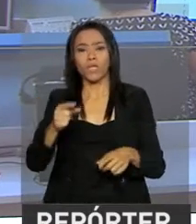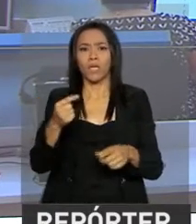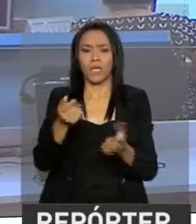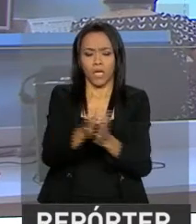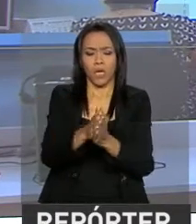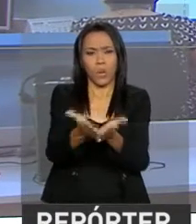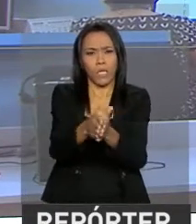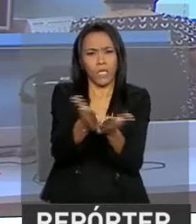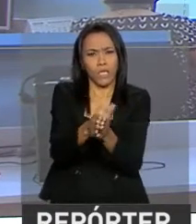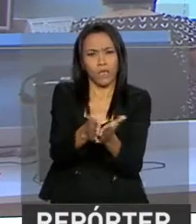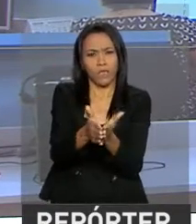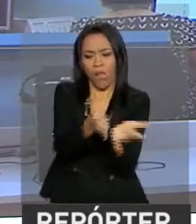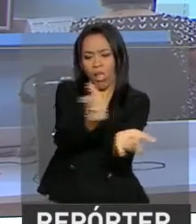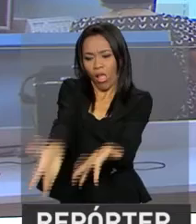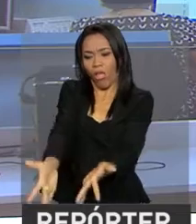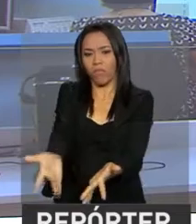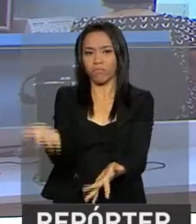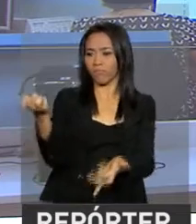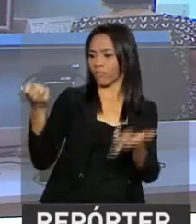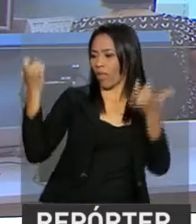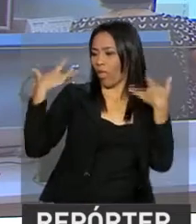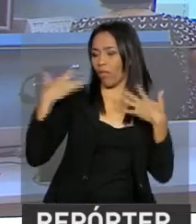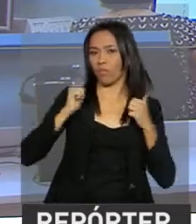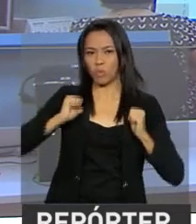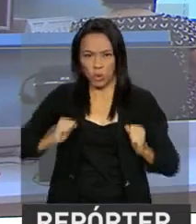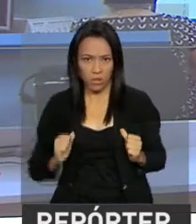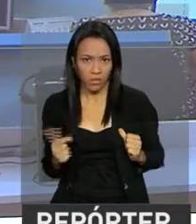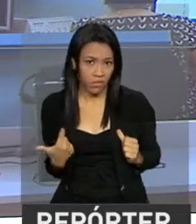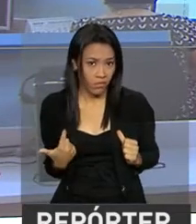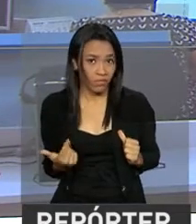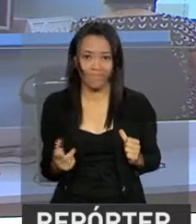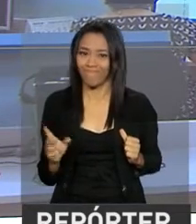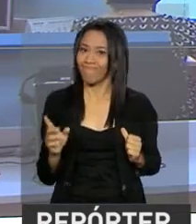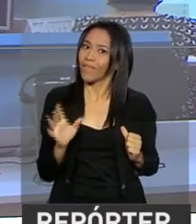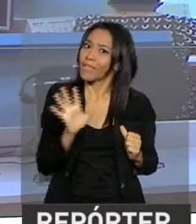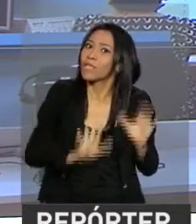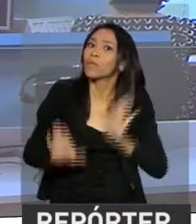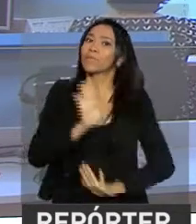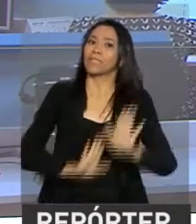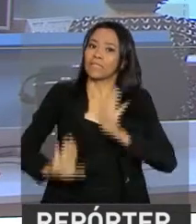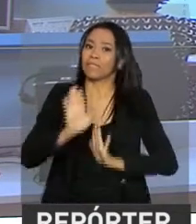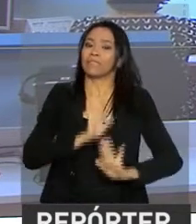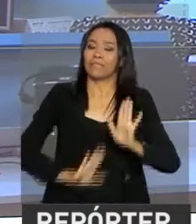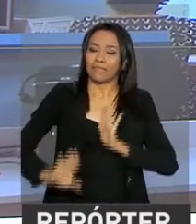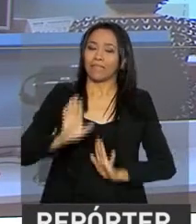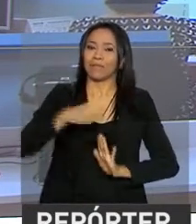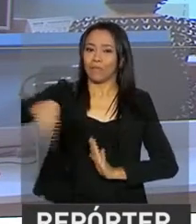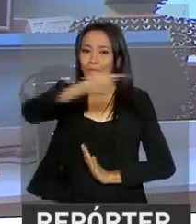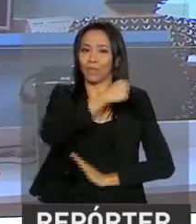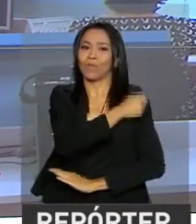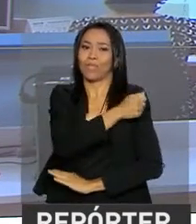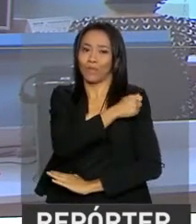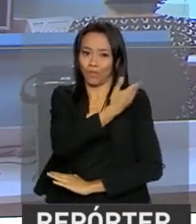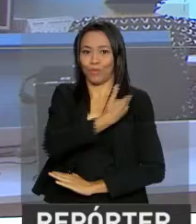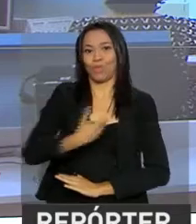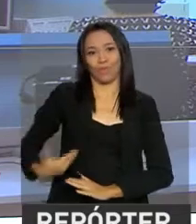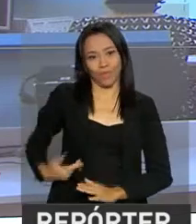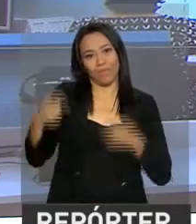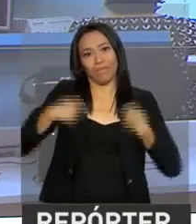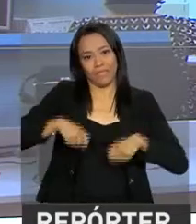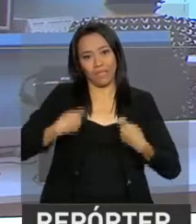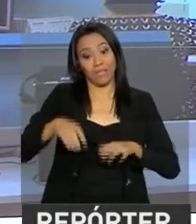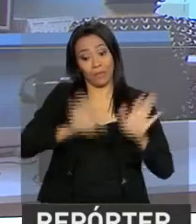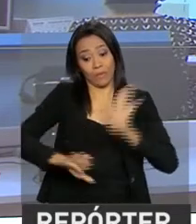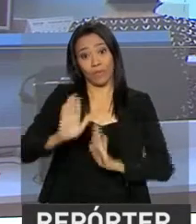deixar jogado de qualquer jeito na mochila esses são alguns dos cuidados que os alunos da rede pública de ensino precisam ter